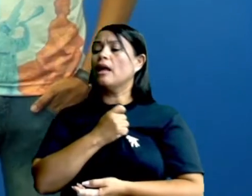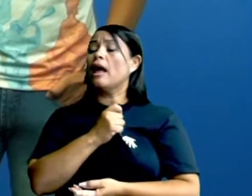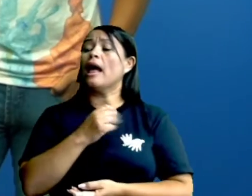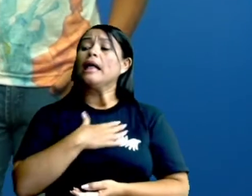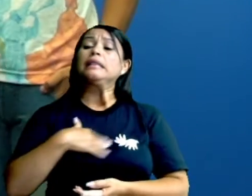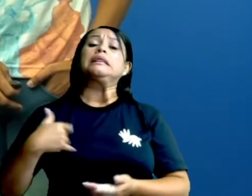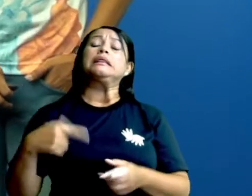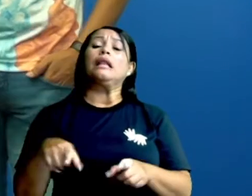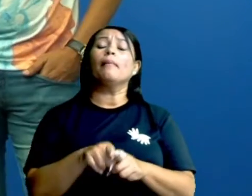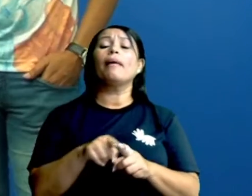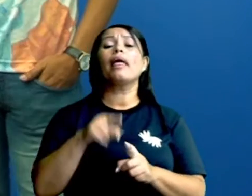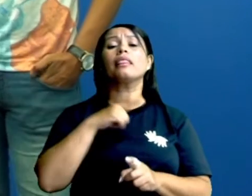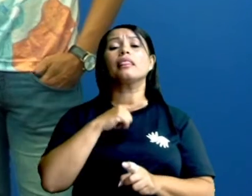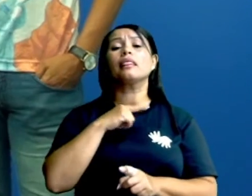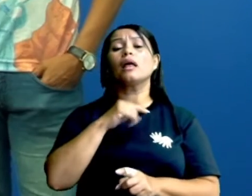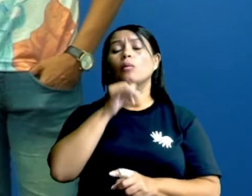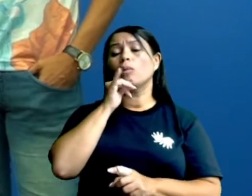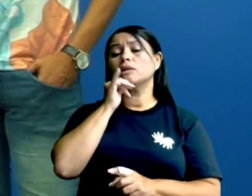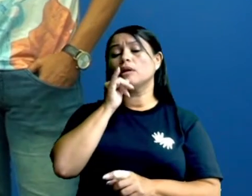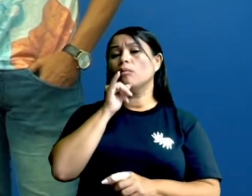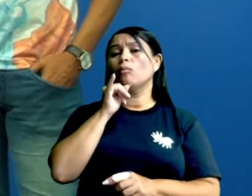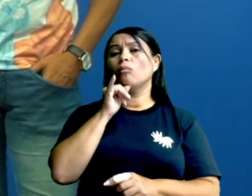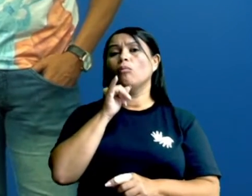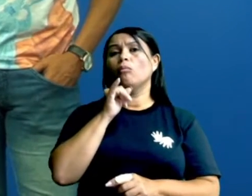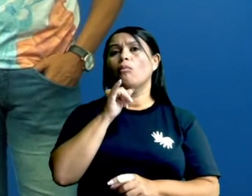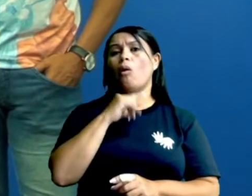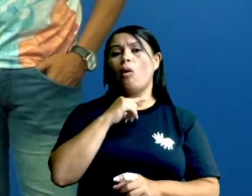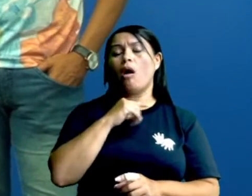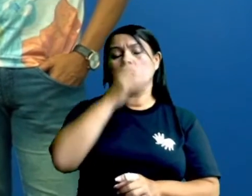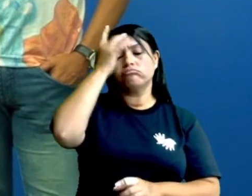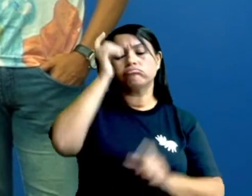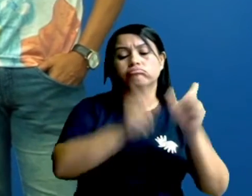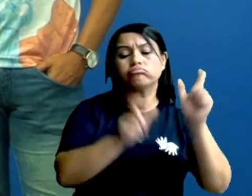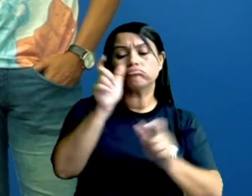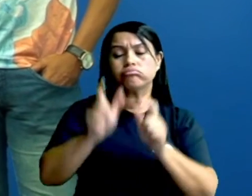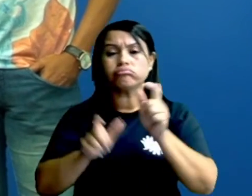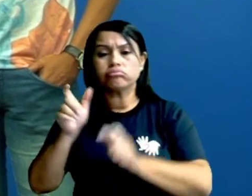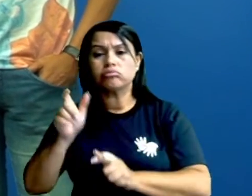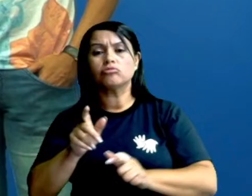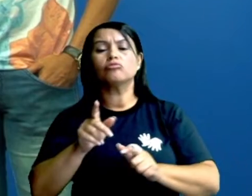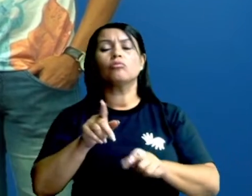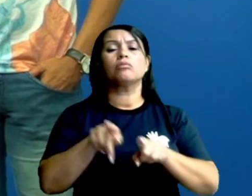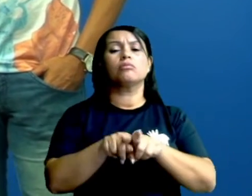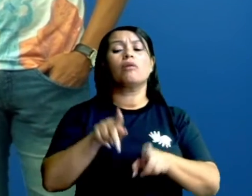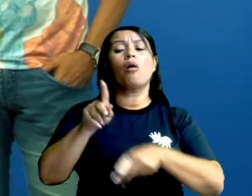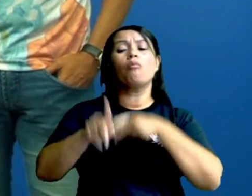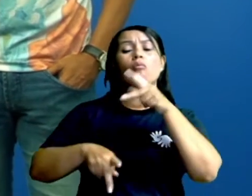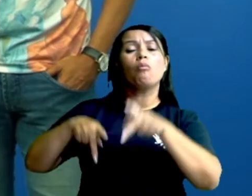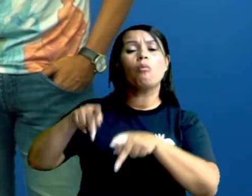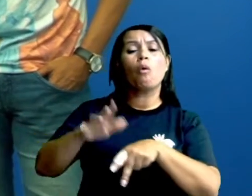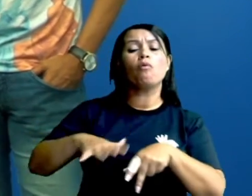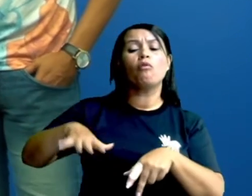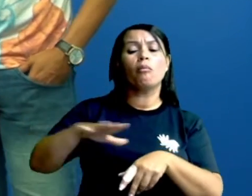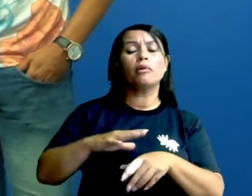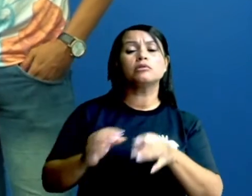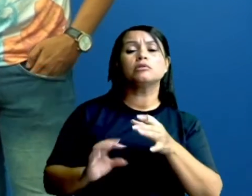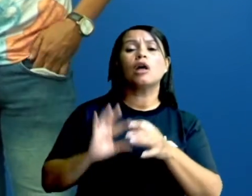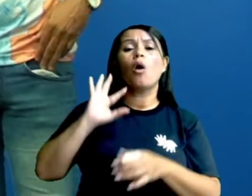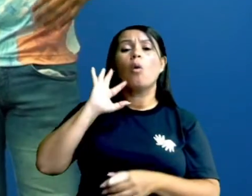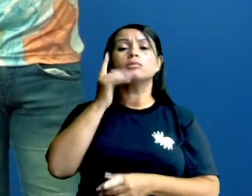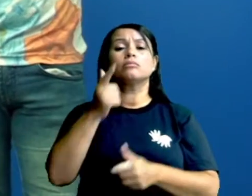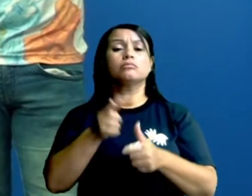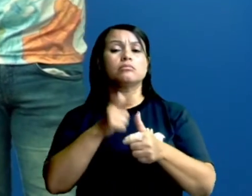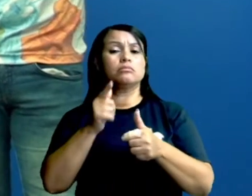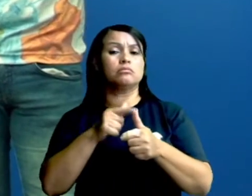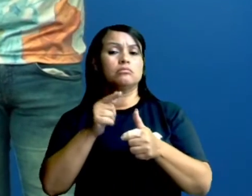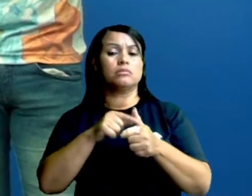relação ainda a essa questão do povoamento, a gente sabe que o contexto da ocupação do território brasileiro aconteceu primeiro no litoral e ao